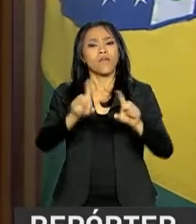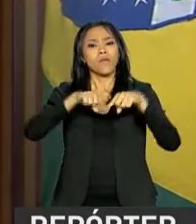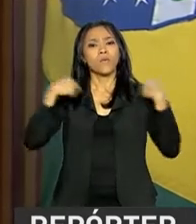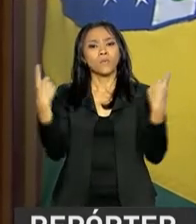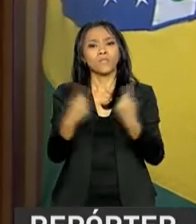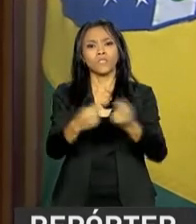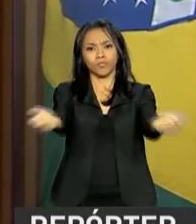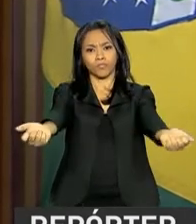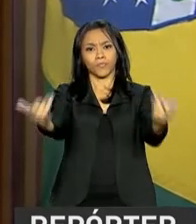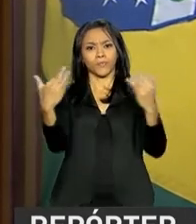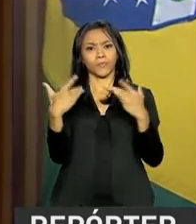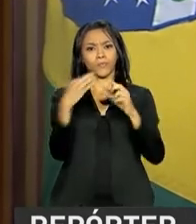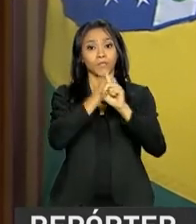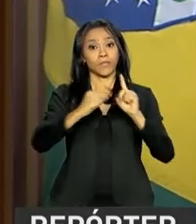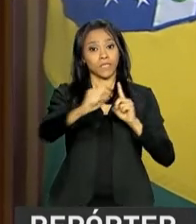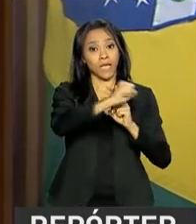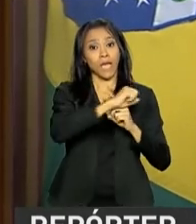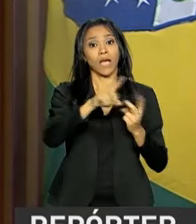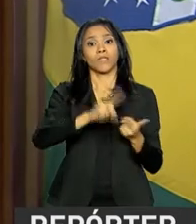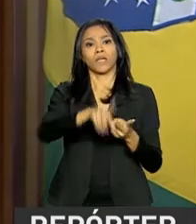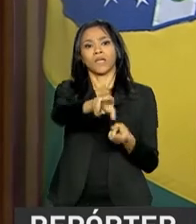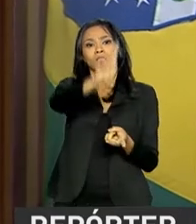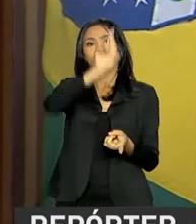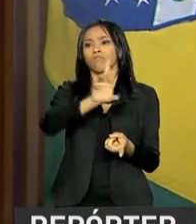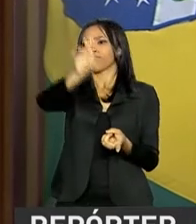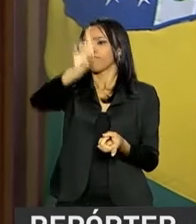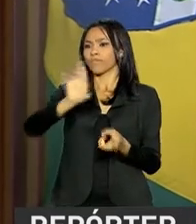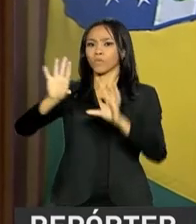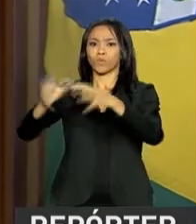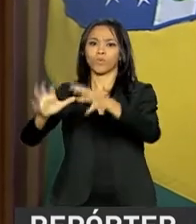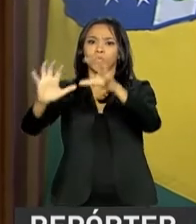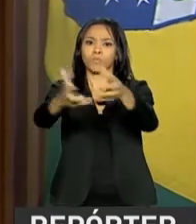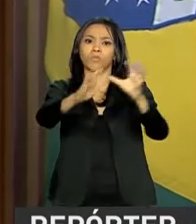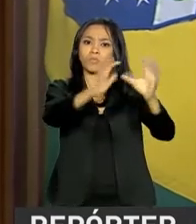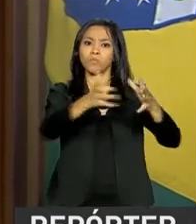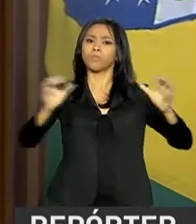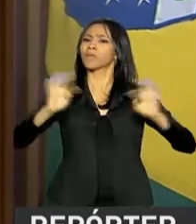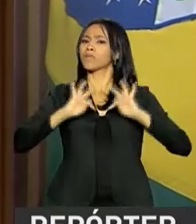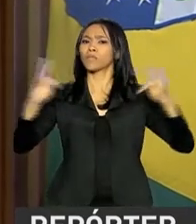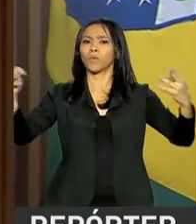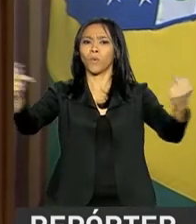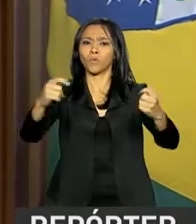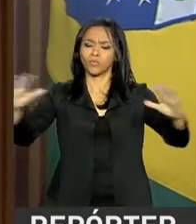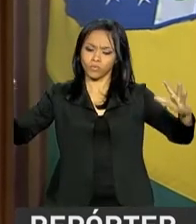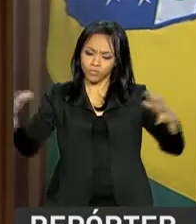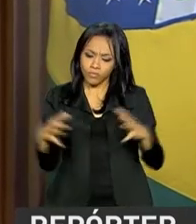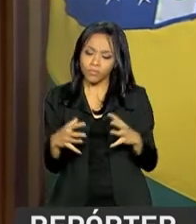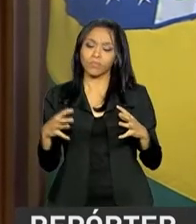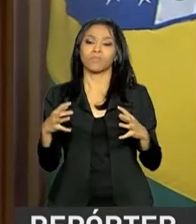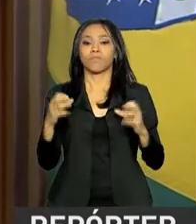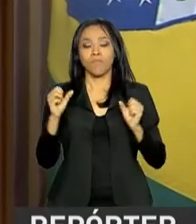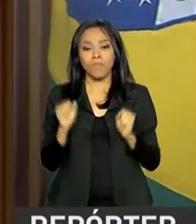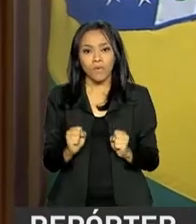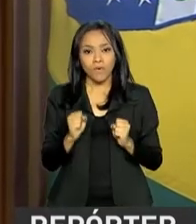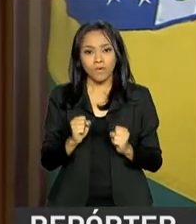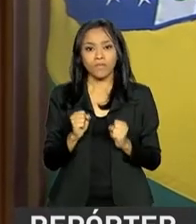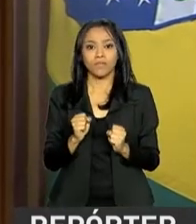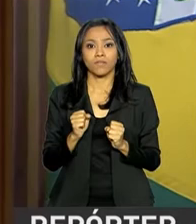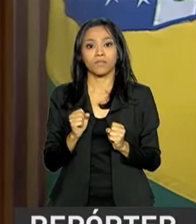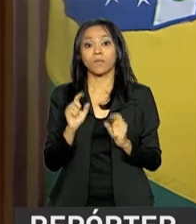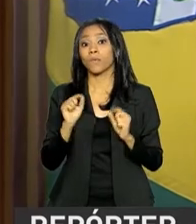sociedade as entidades representativas da sociedade para que todos possam mobilizar se em favor